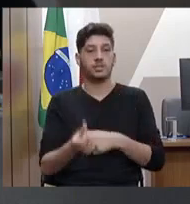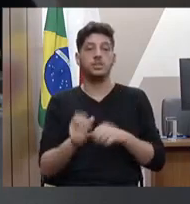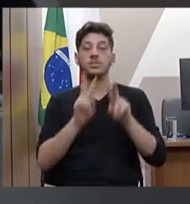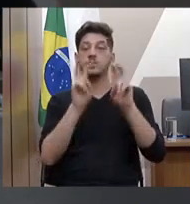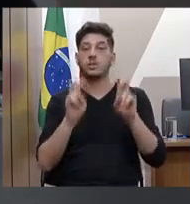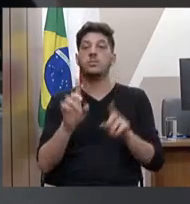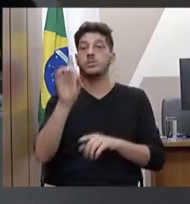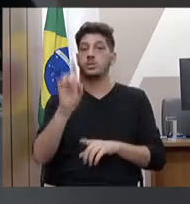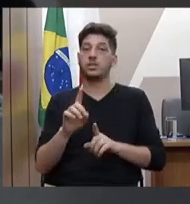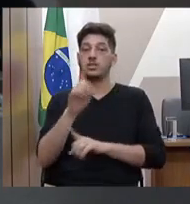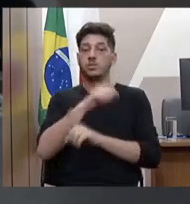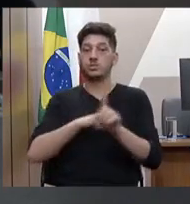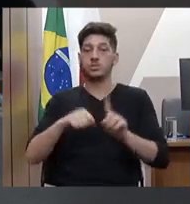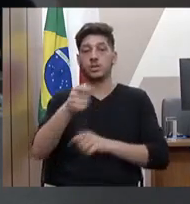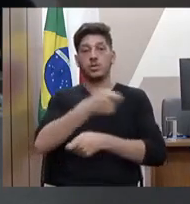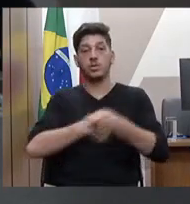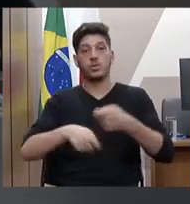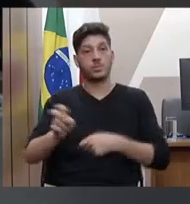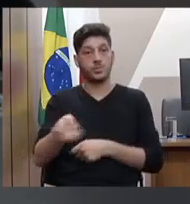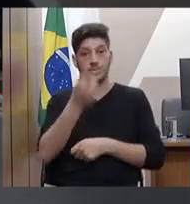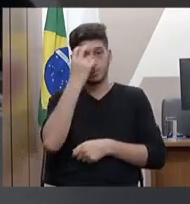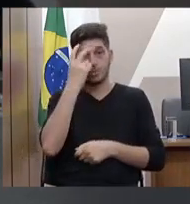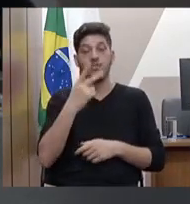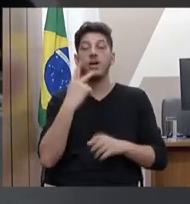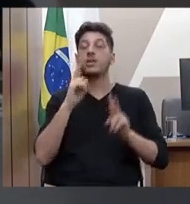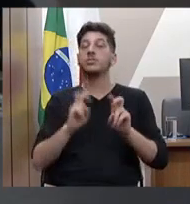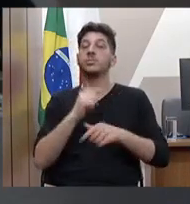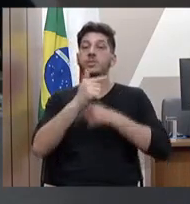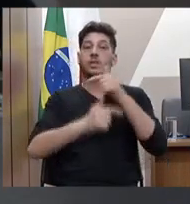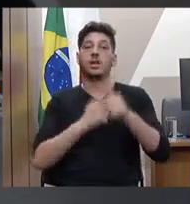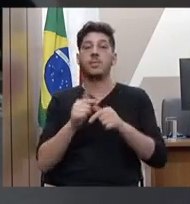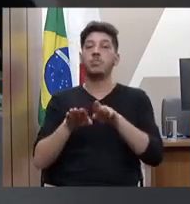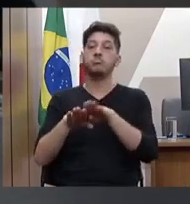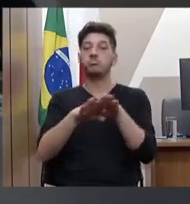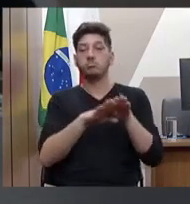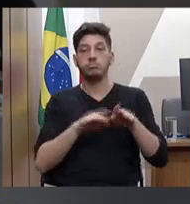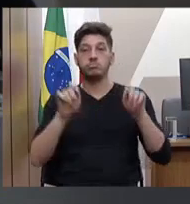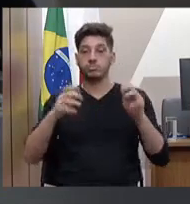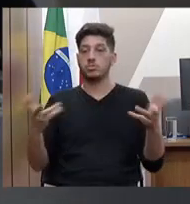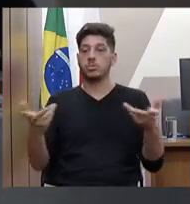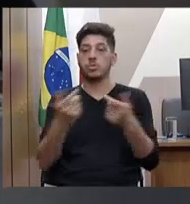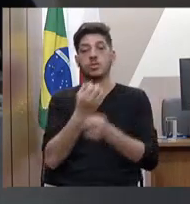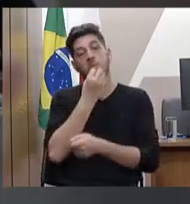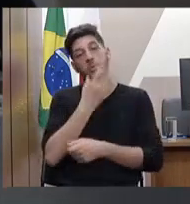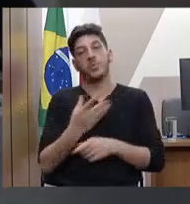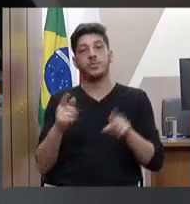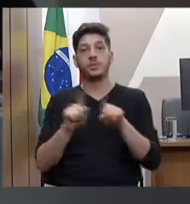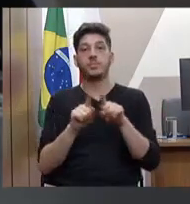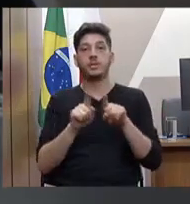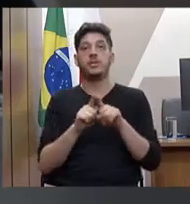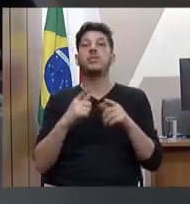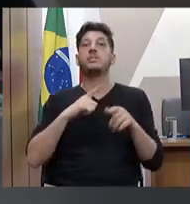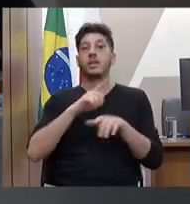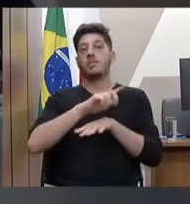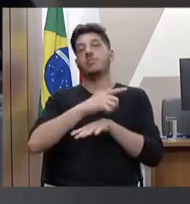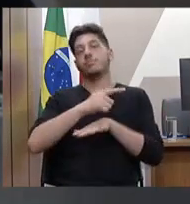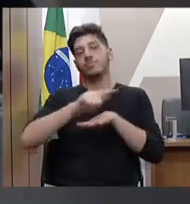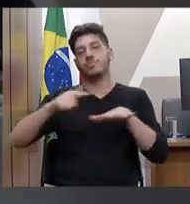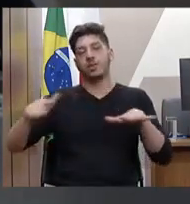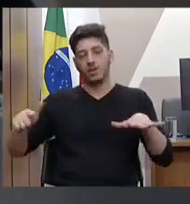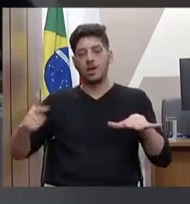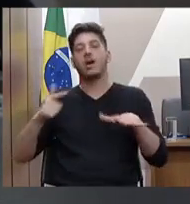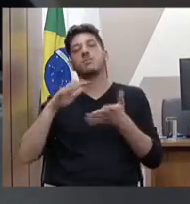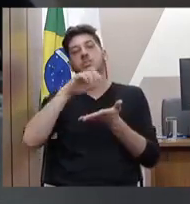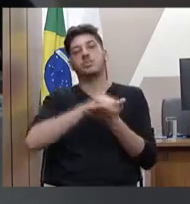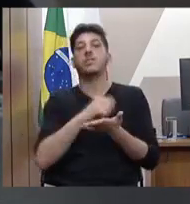e ambientais do que se refere ao trabalho em condições educativas e satisfatórias uma demais registros que após